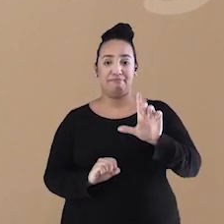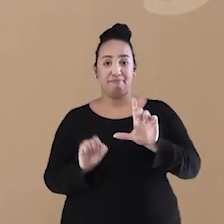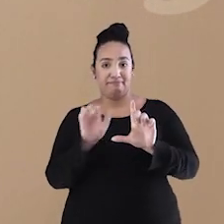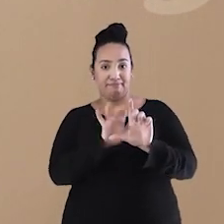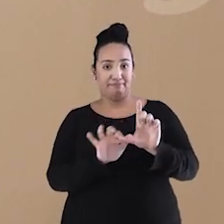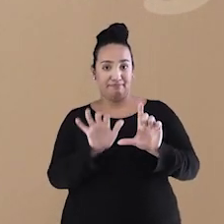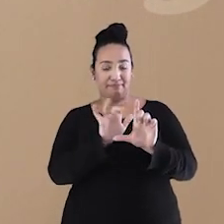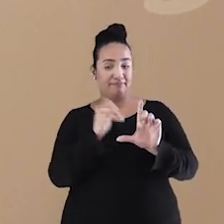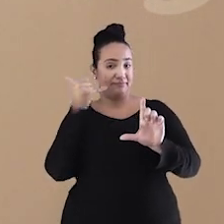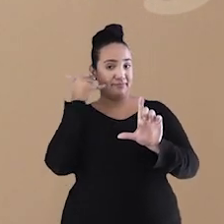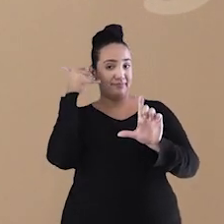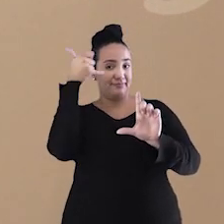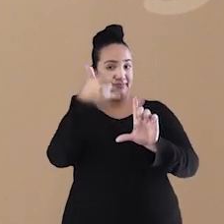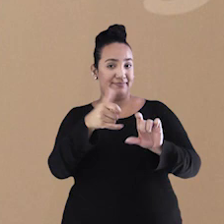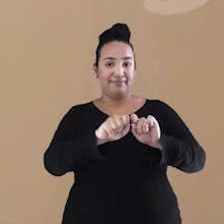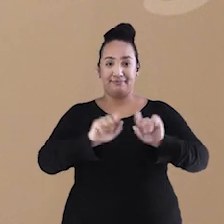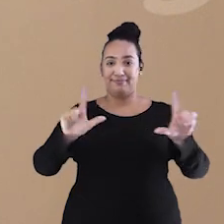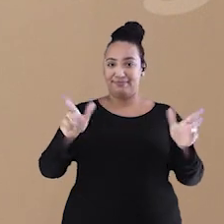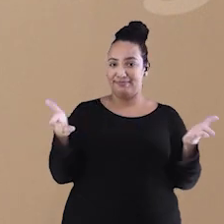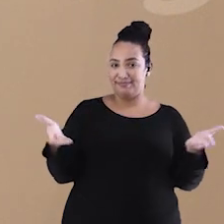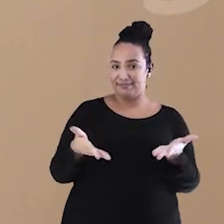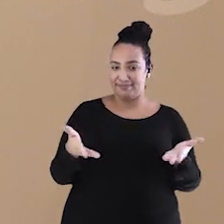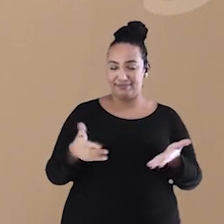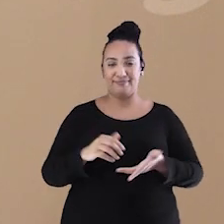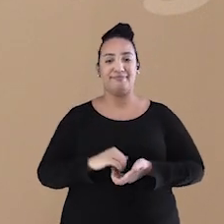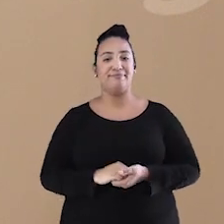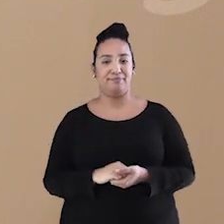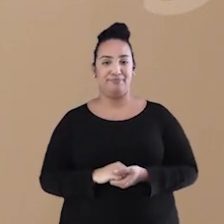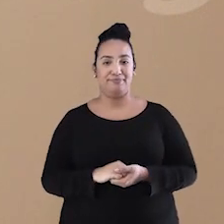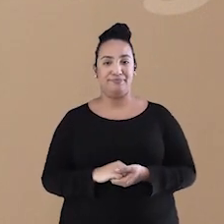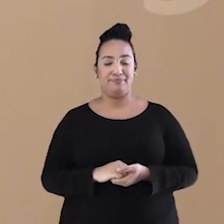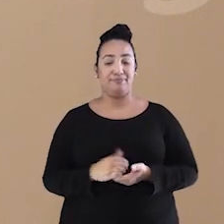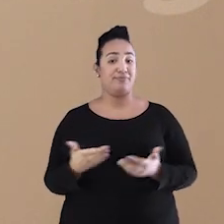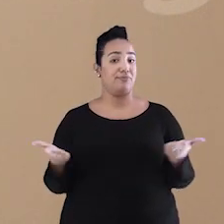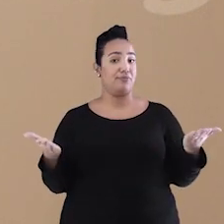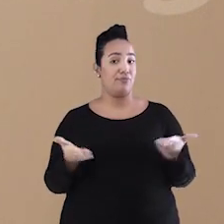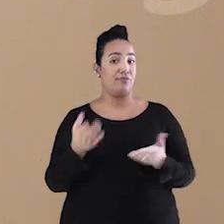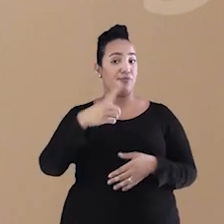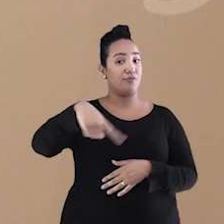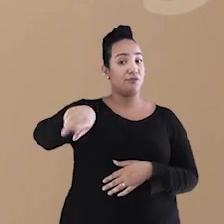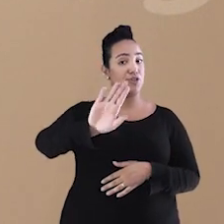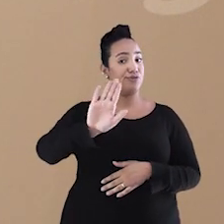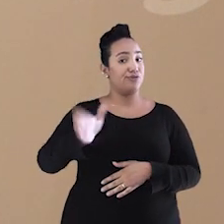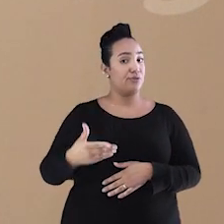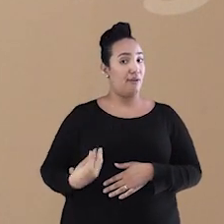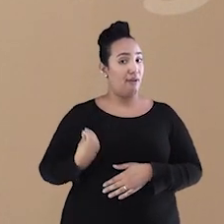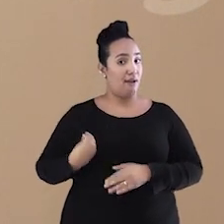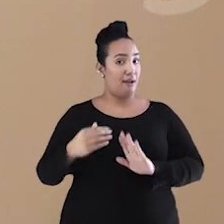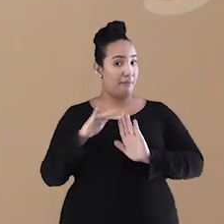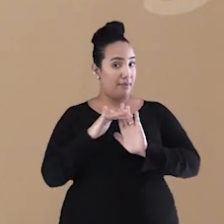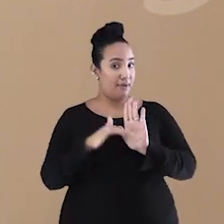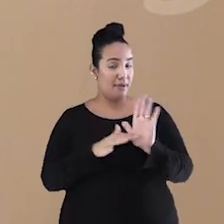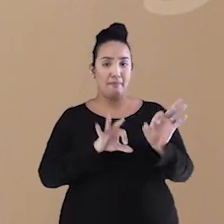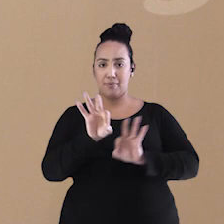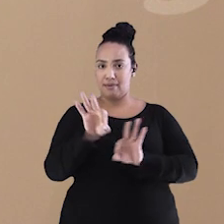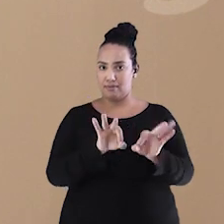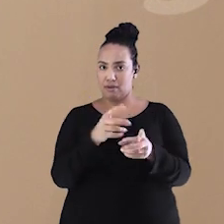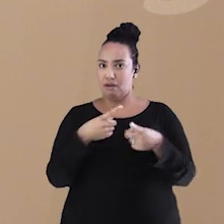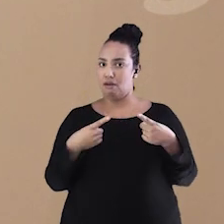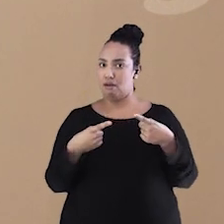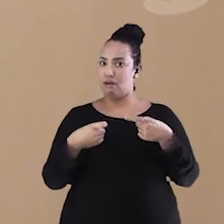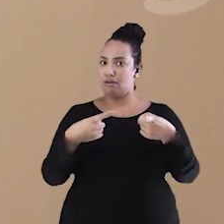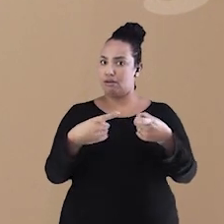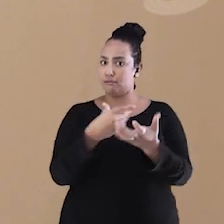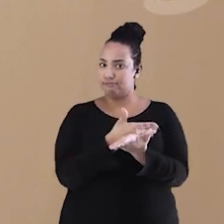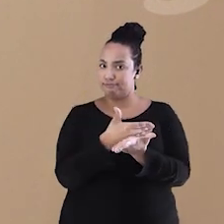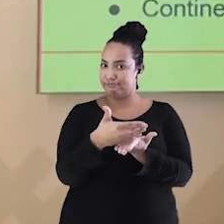apontar a câmera do seu celular para o QR Code que está aparecendo aqui na tela. Agora que você já marcou sua presença, se prepara, que a guerra já